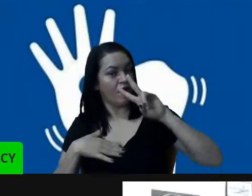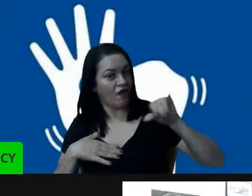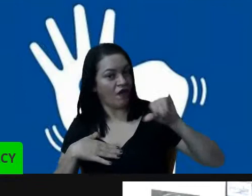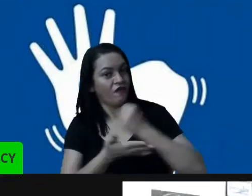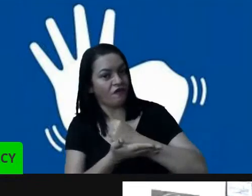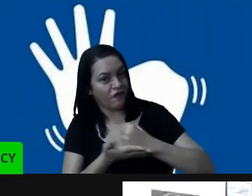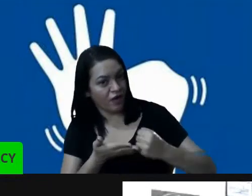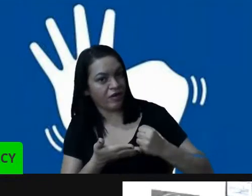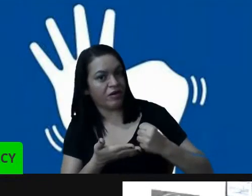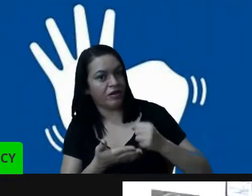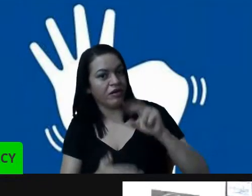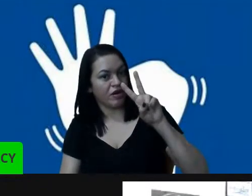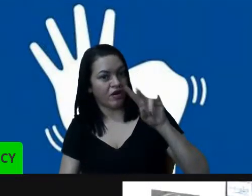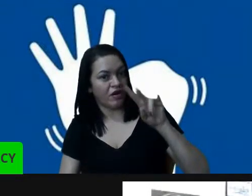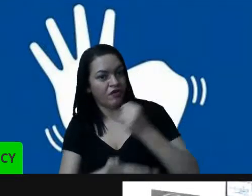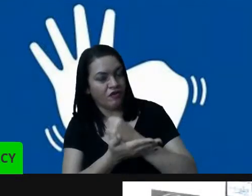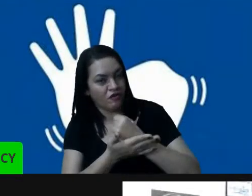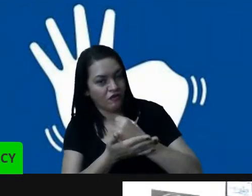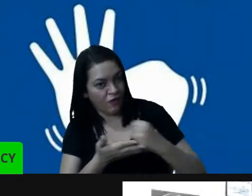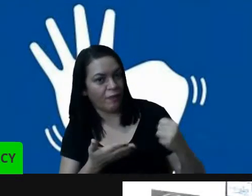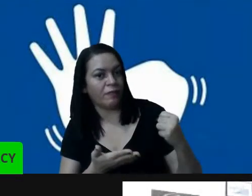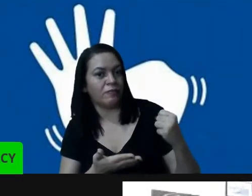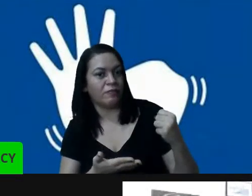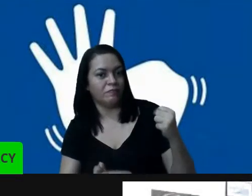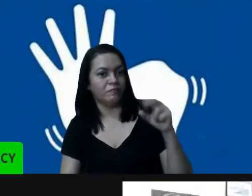passar. É acreditar que vai passar.